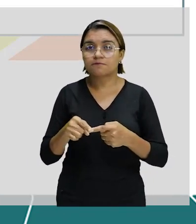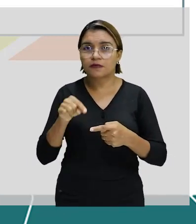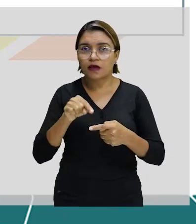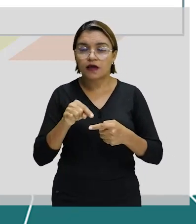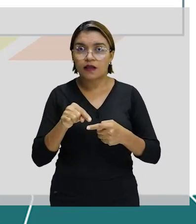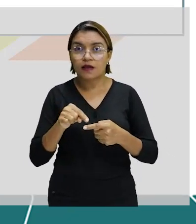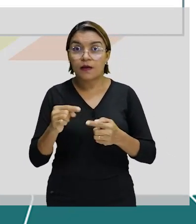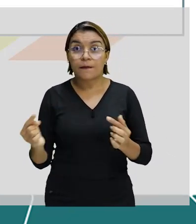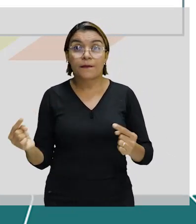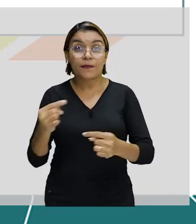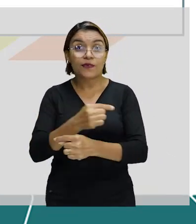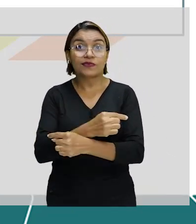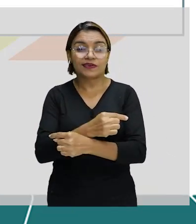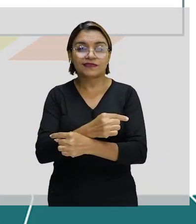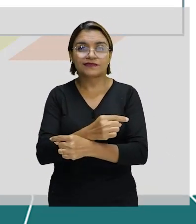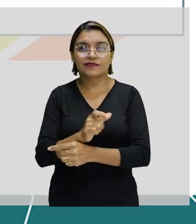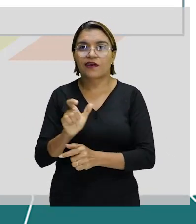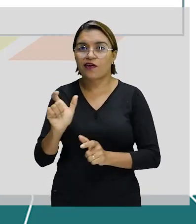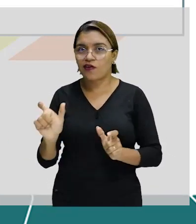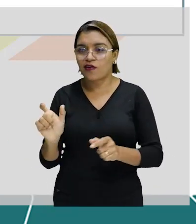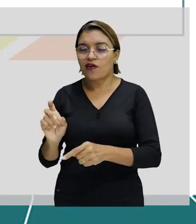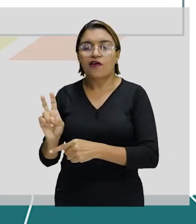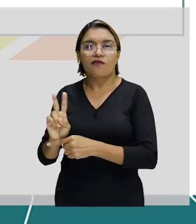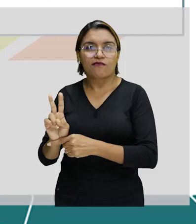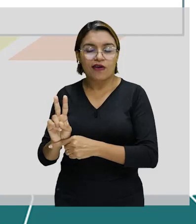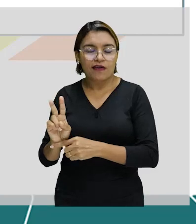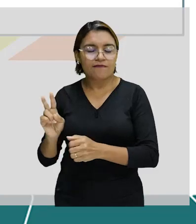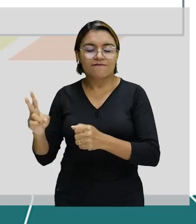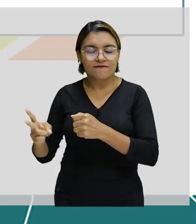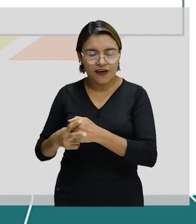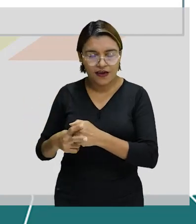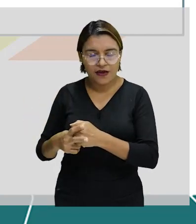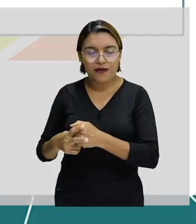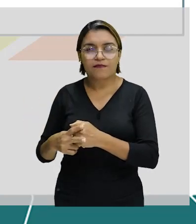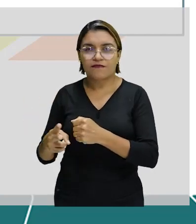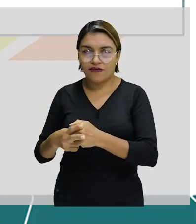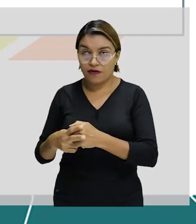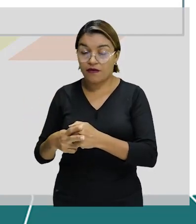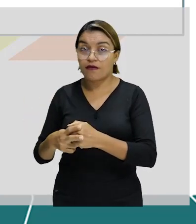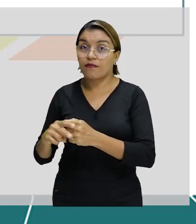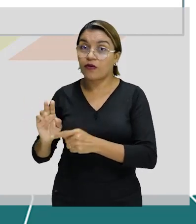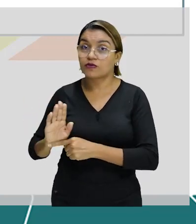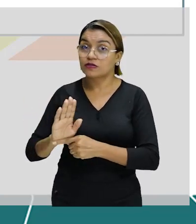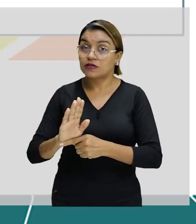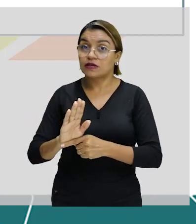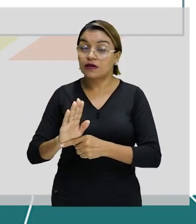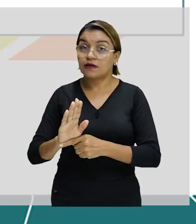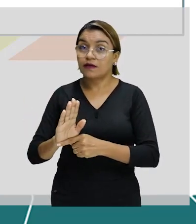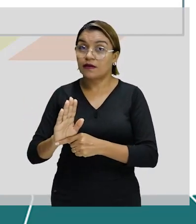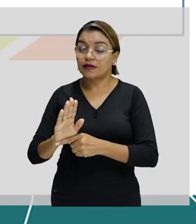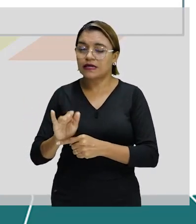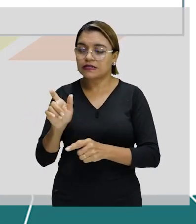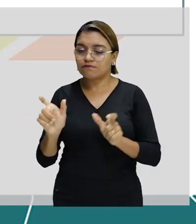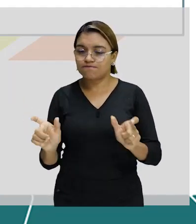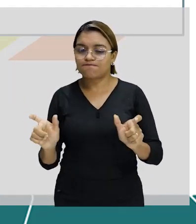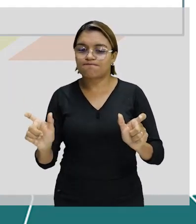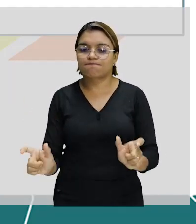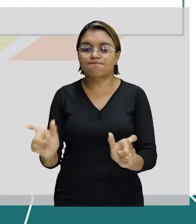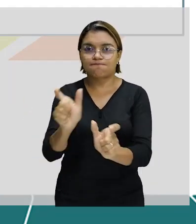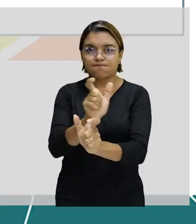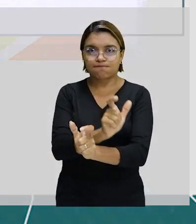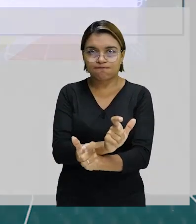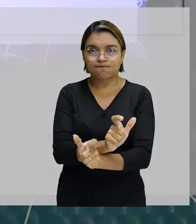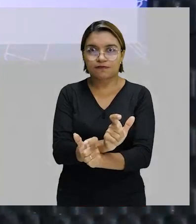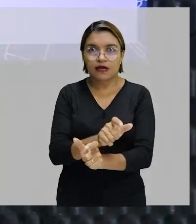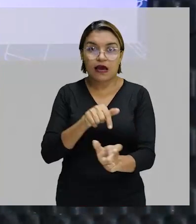simplesmente invertemos a posição de verbo auxiliar com o sujeito. Então, o verbo auxiliar vem para frente da frase, que é o had, e o